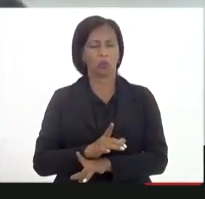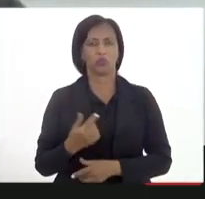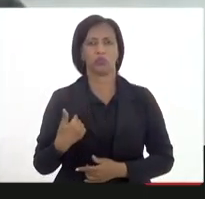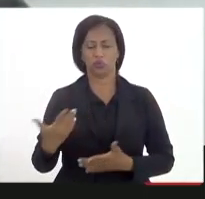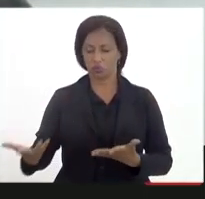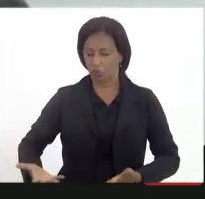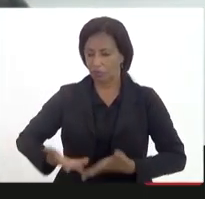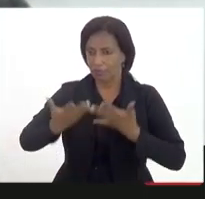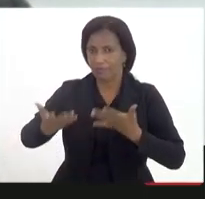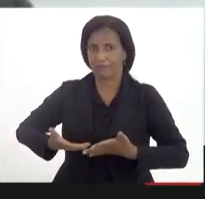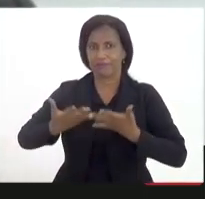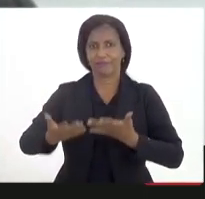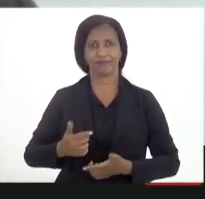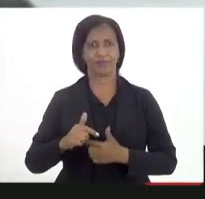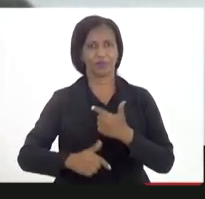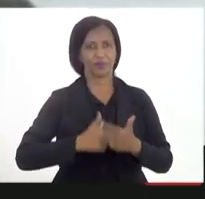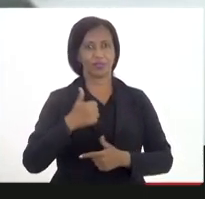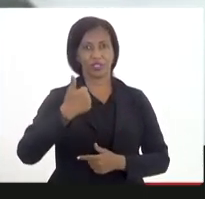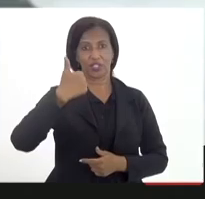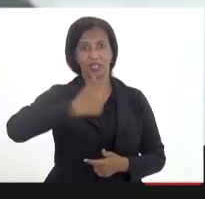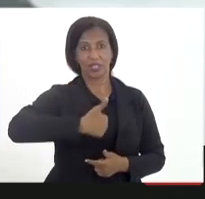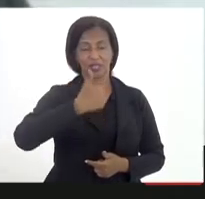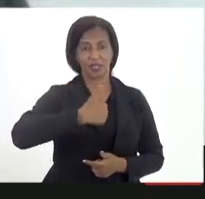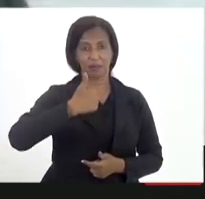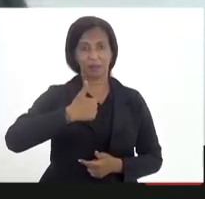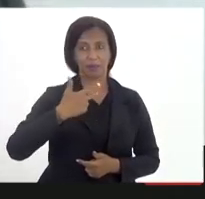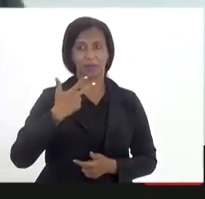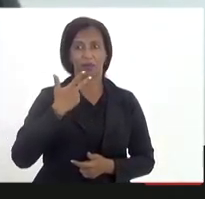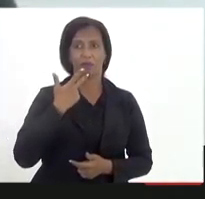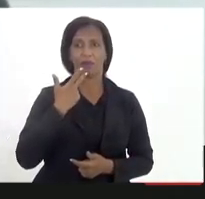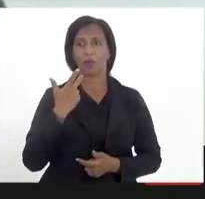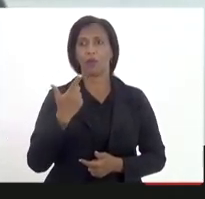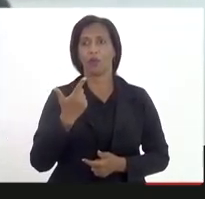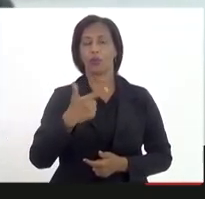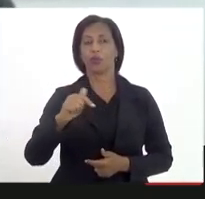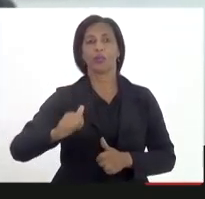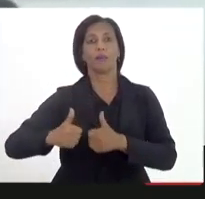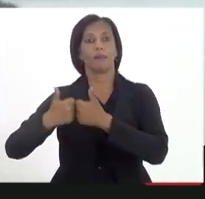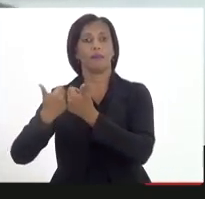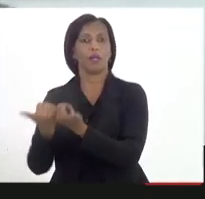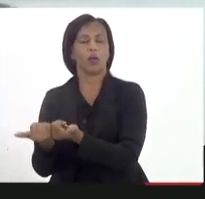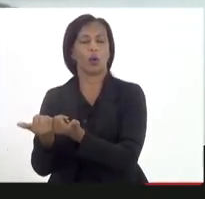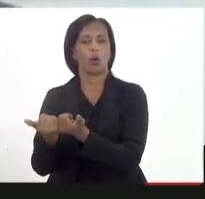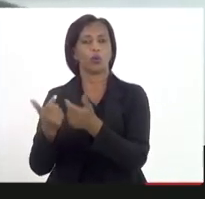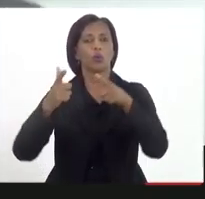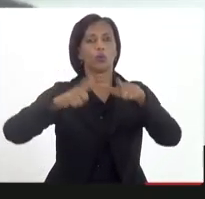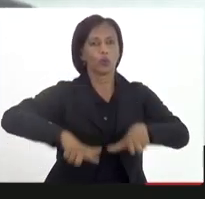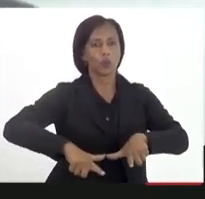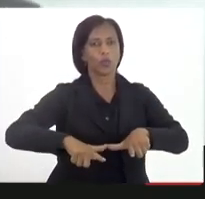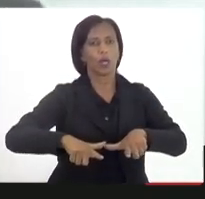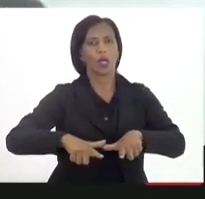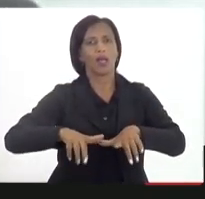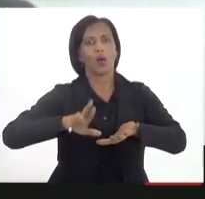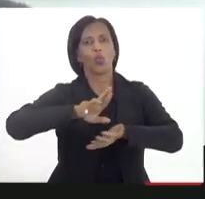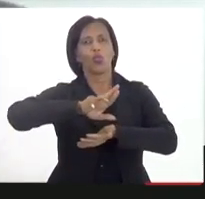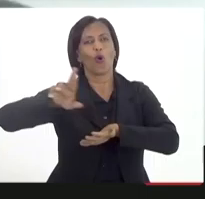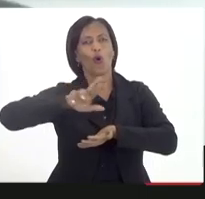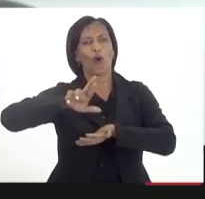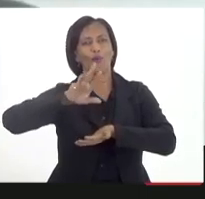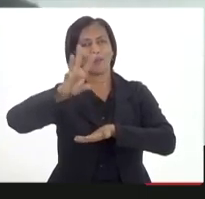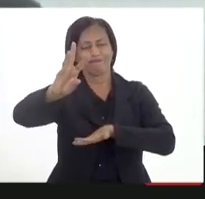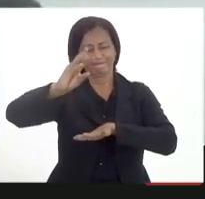tornou entusiasta do nosso trabalho e já nesse primeiro turno diz que não é outro melhor nome senão o da senhora para